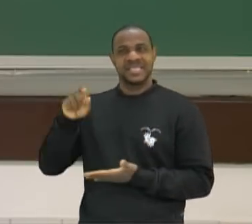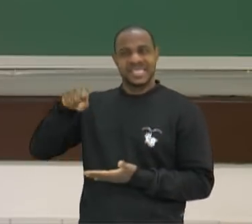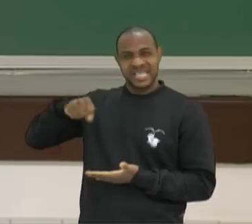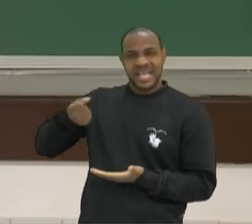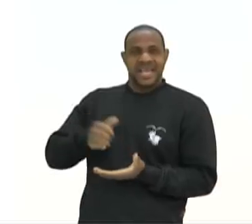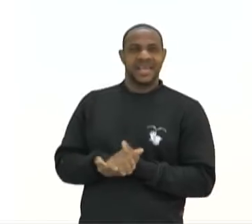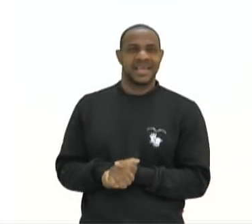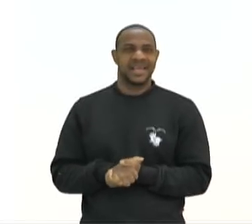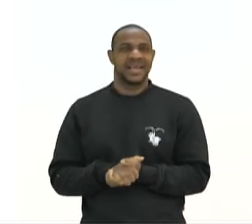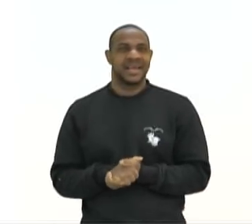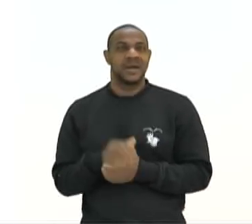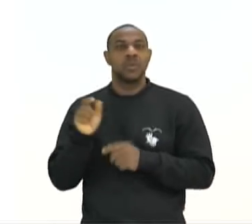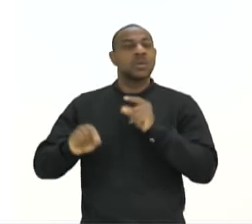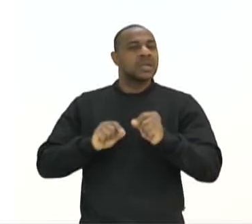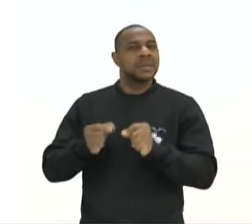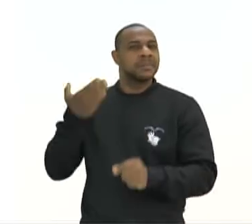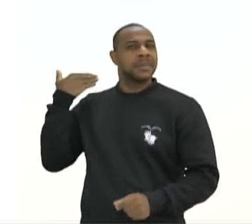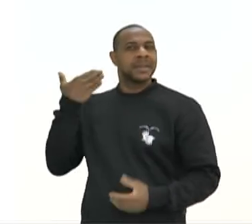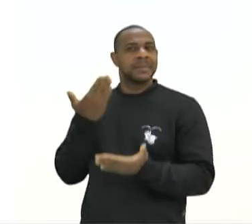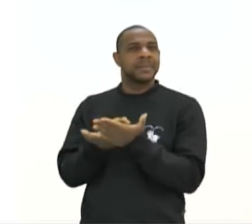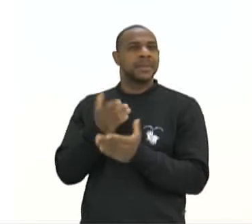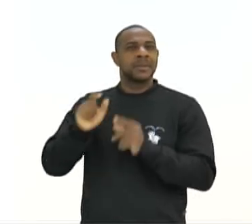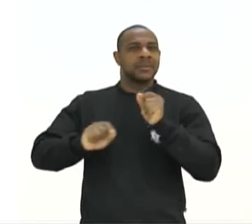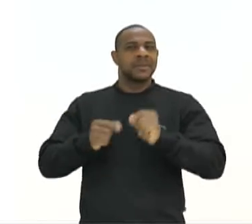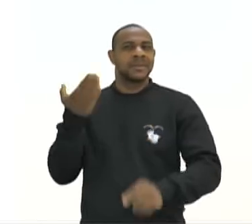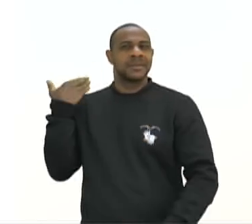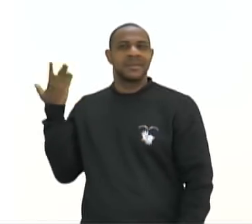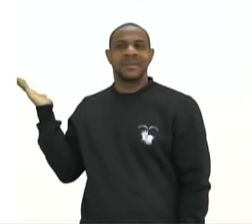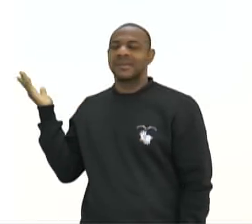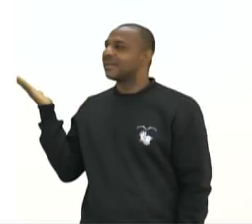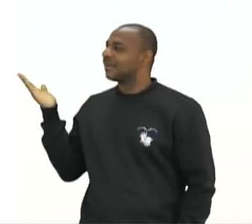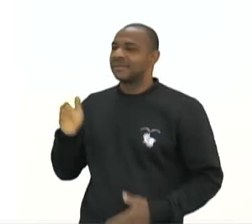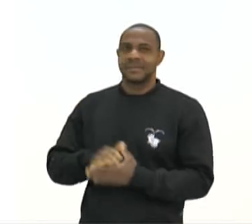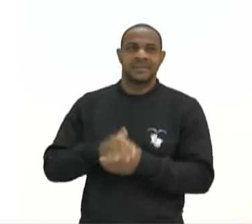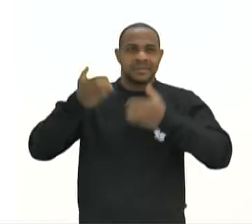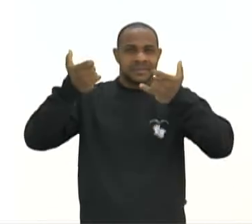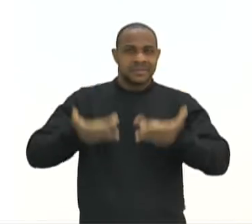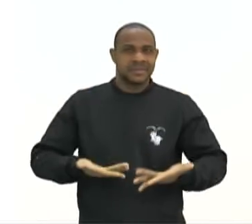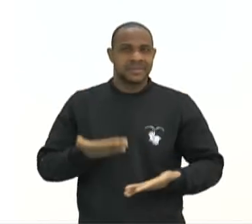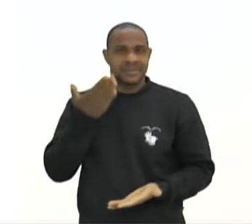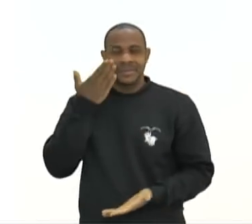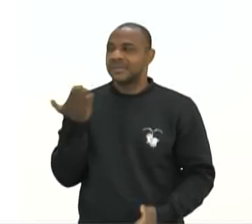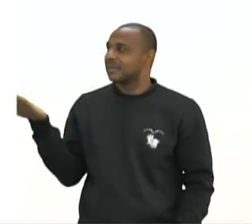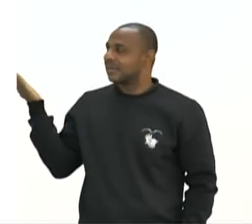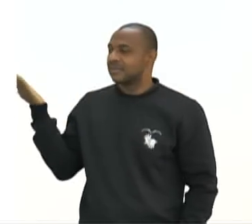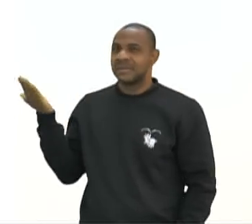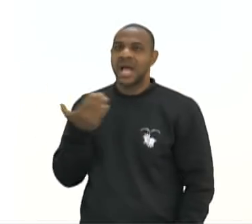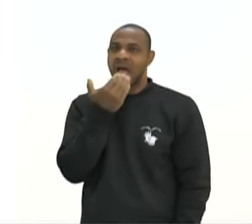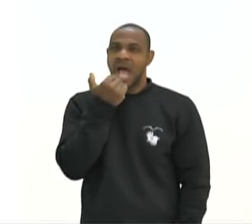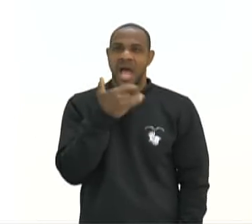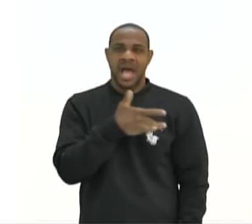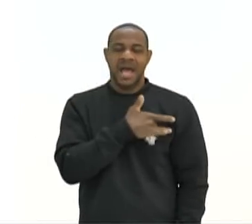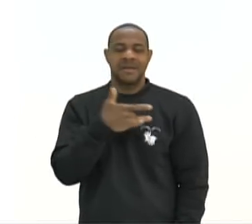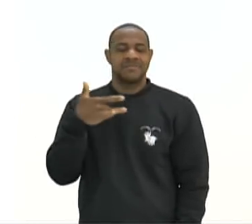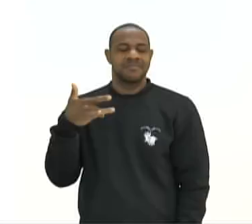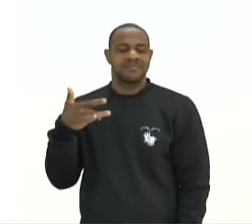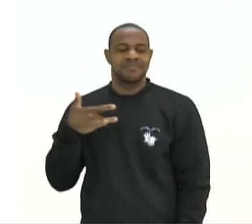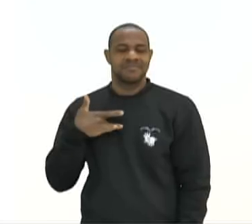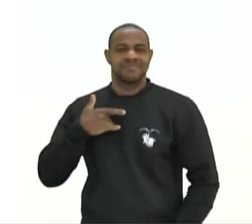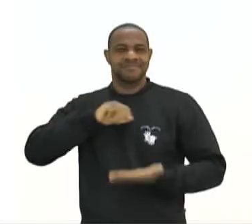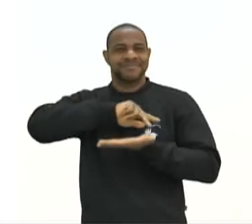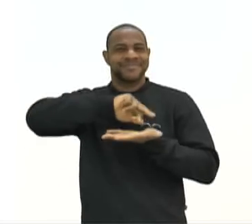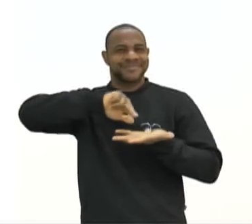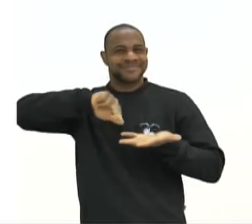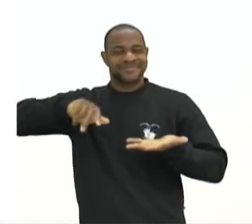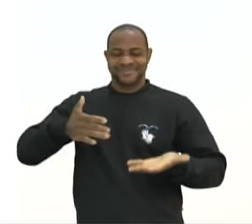foi, gente? Healthy eating. O que a gente viu? Alimentação saudável. Delicious,